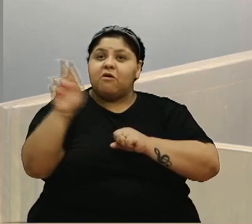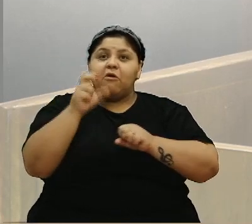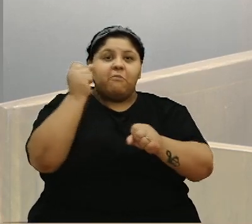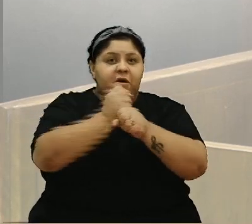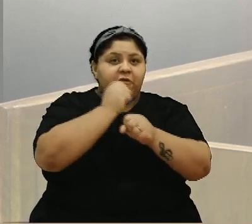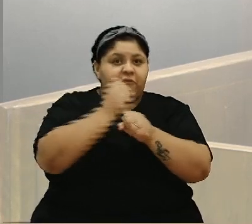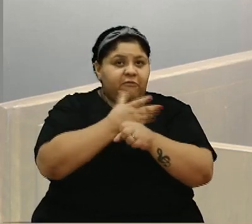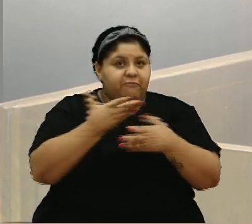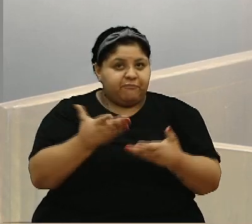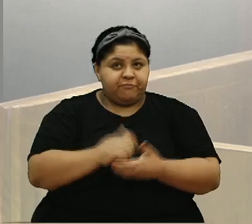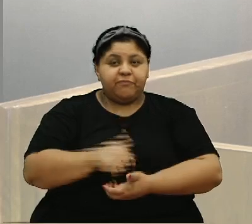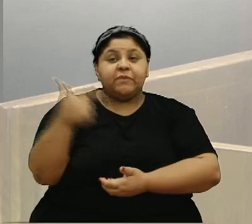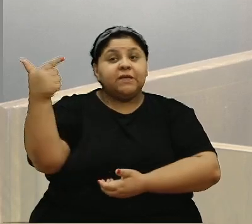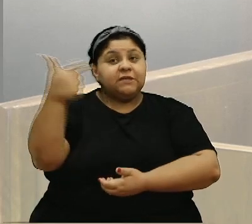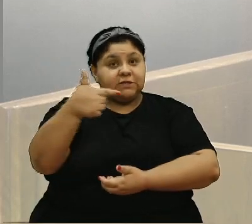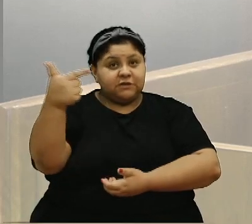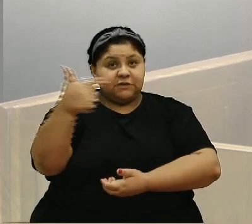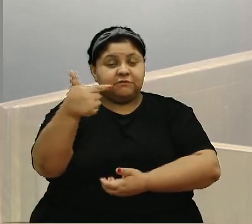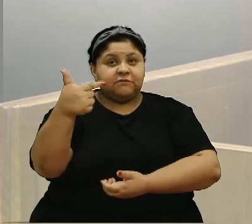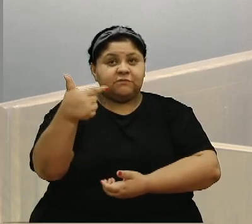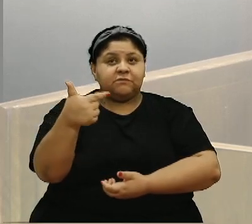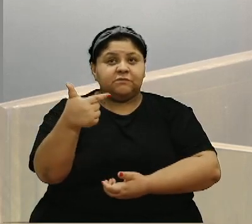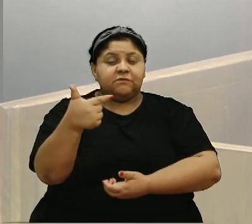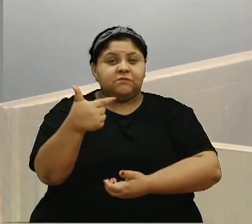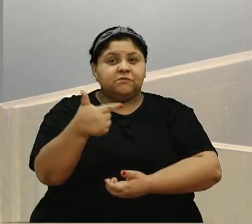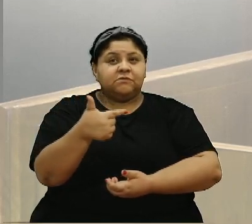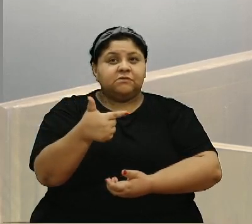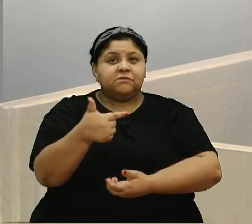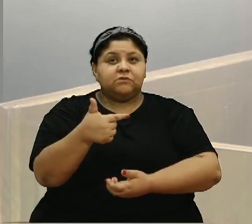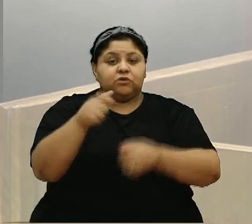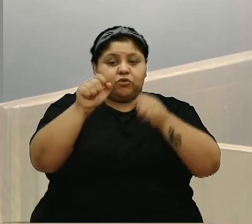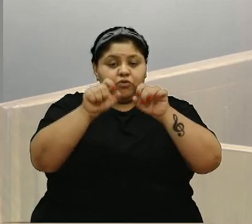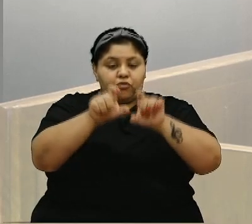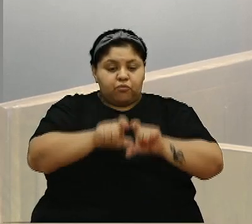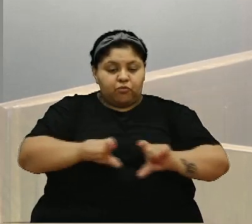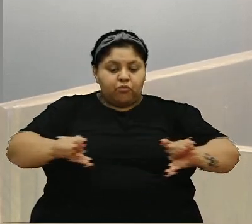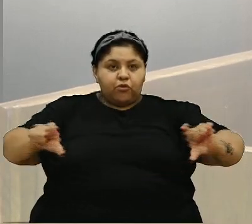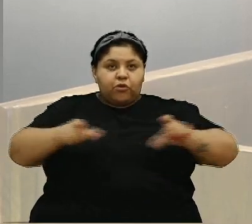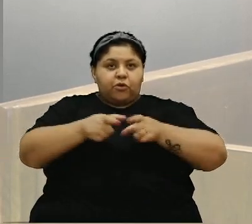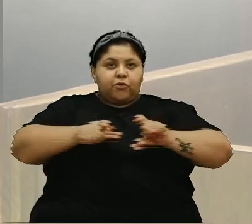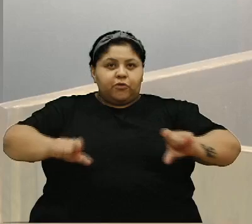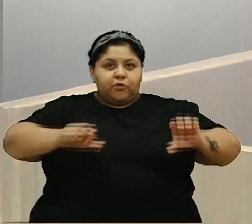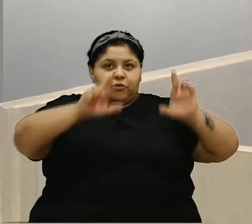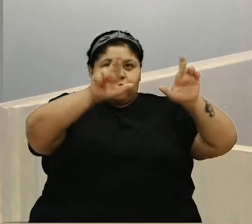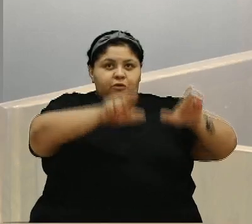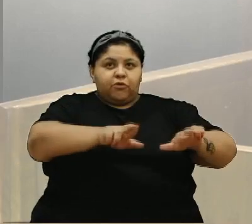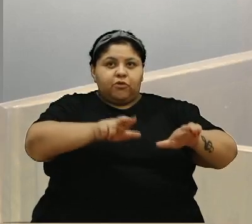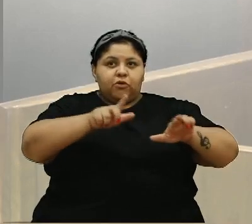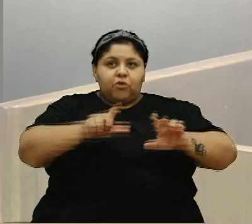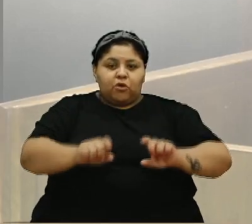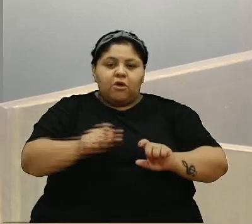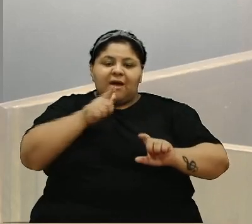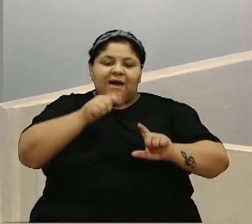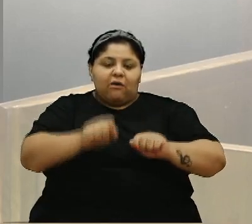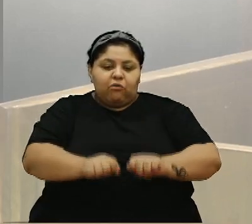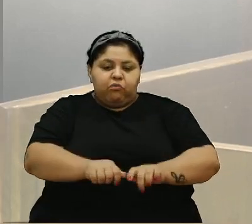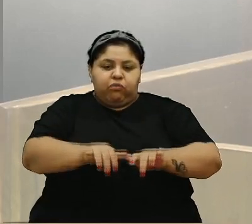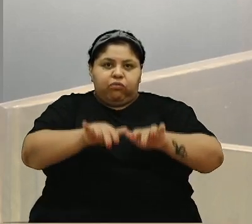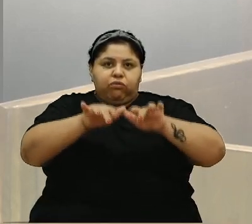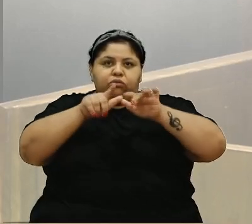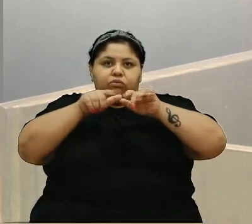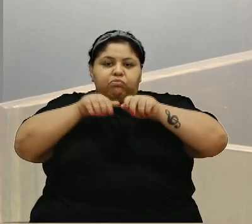reformar. Segundo, a questão de saneamento, né, da região, que o esgoto está vindo tudo para cima e as